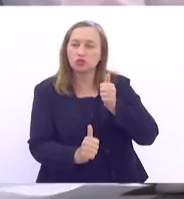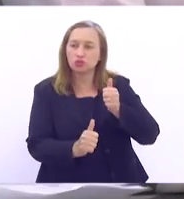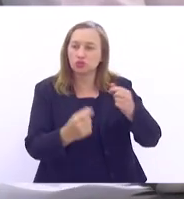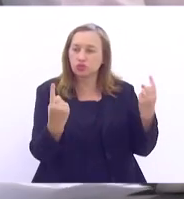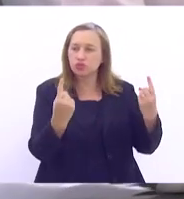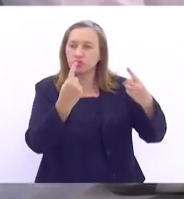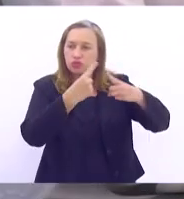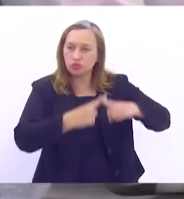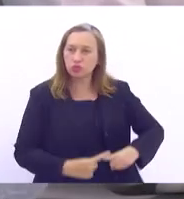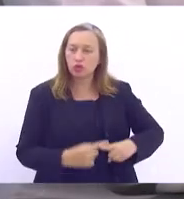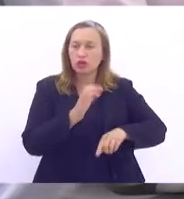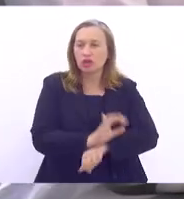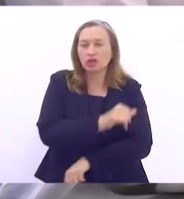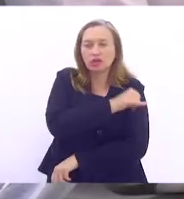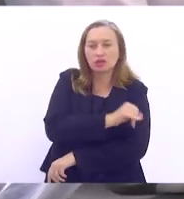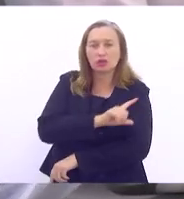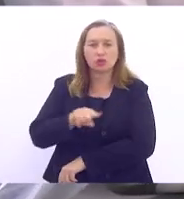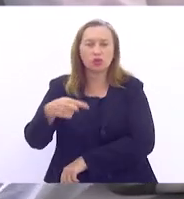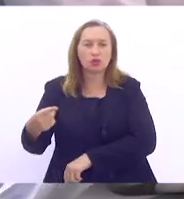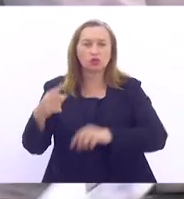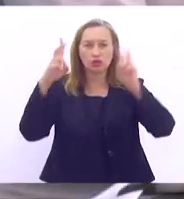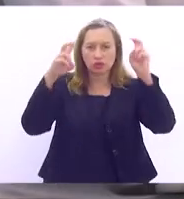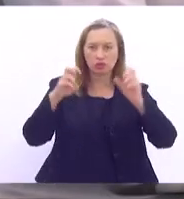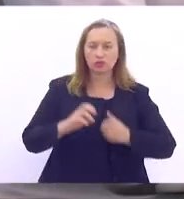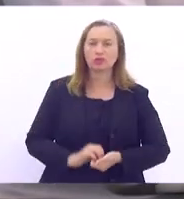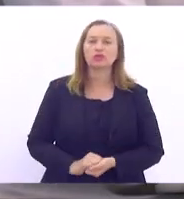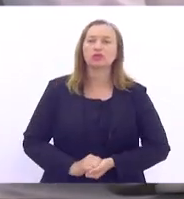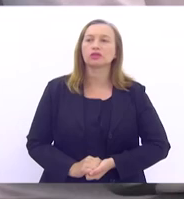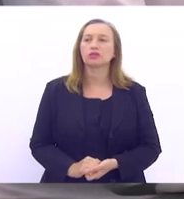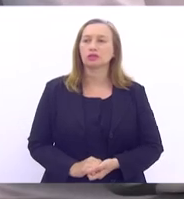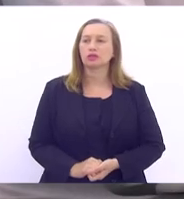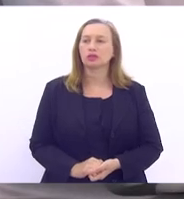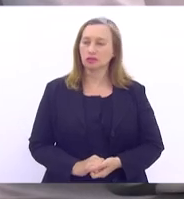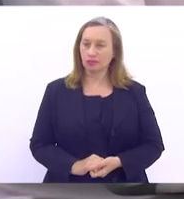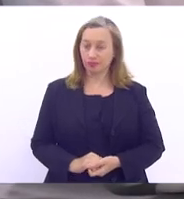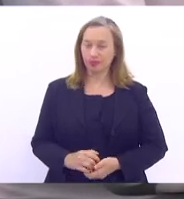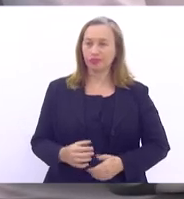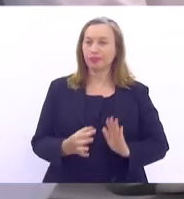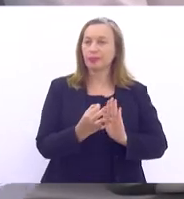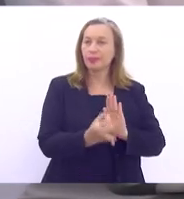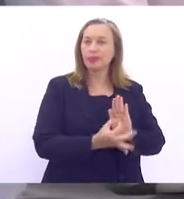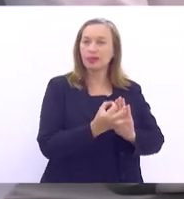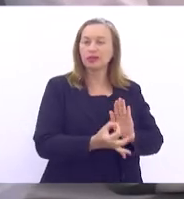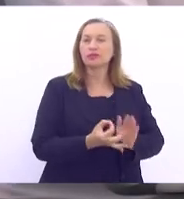âmbito do Estado do Rio de Janeiro e dá outras providências. O parecer